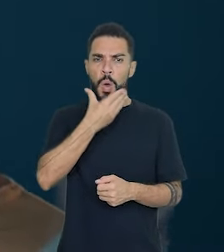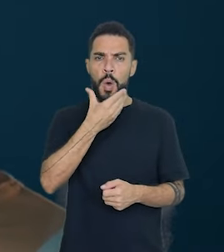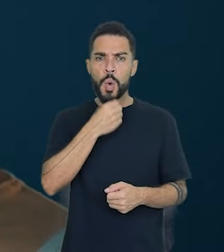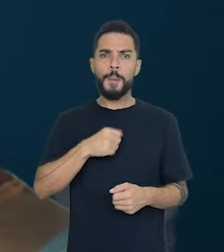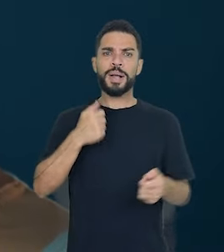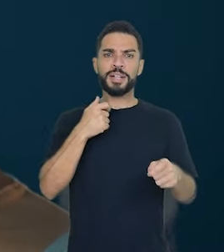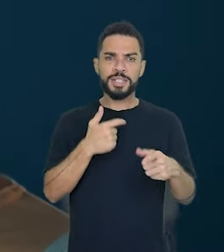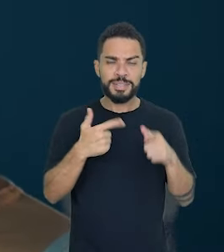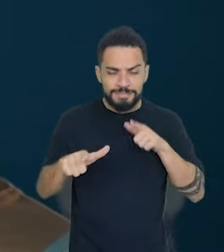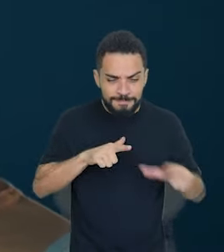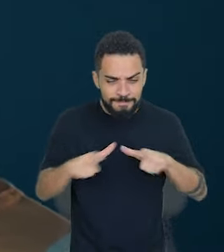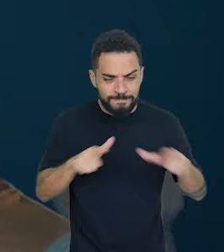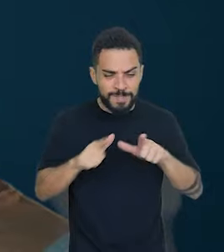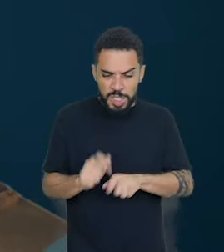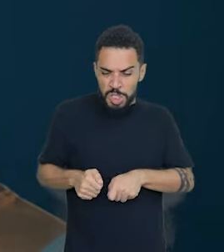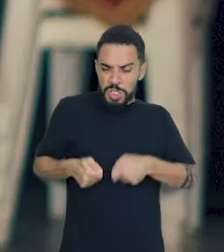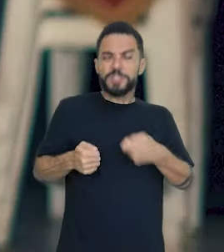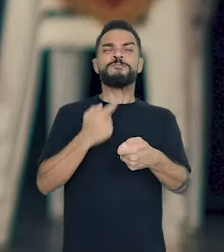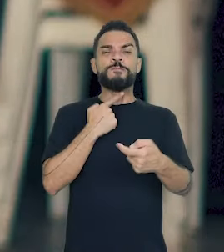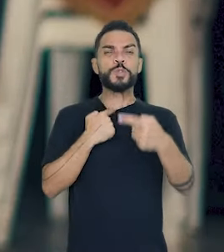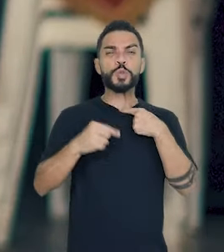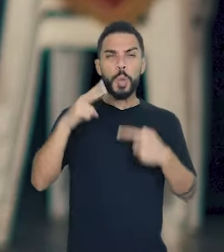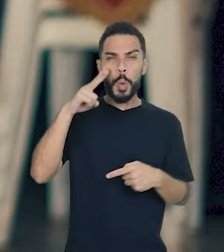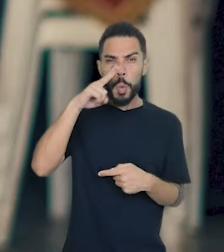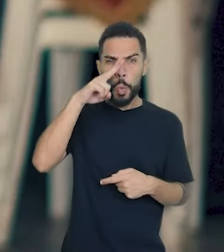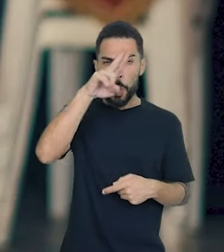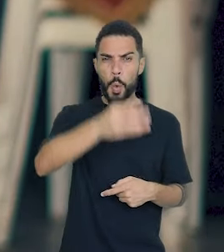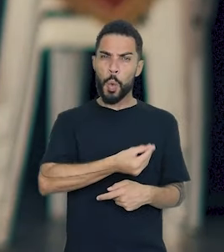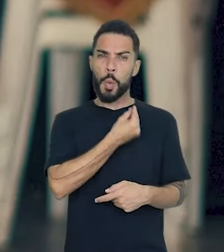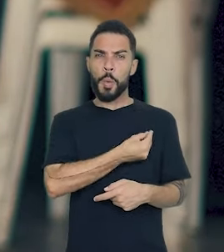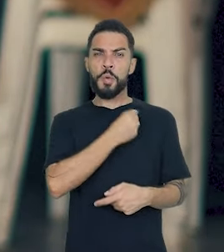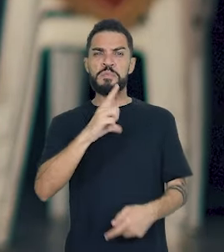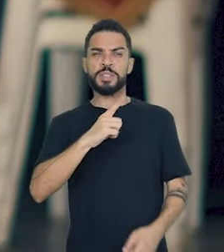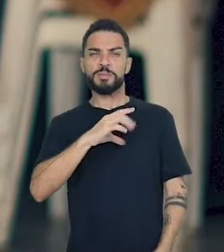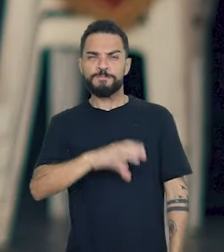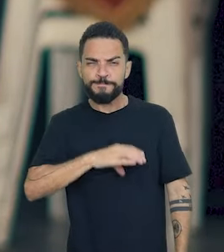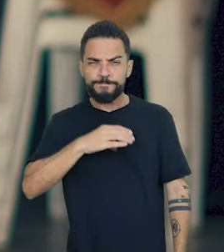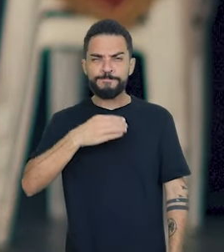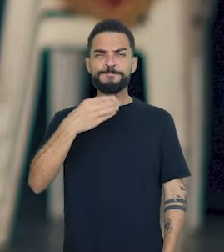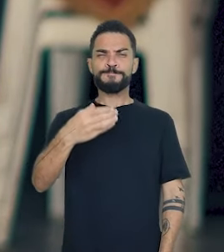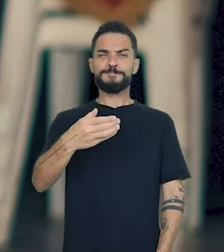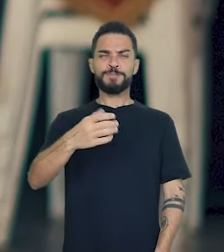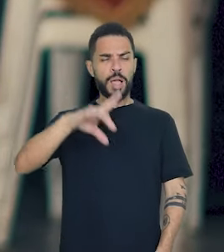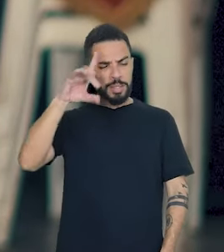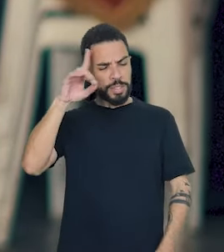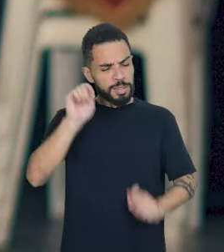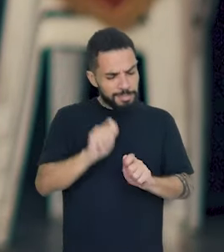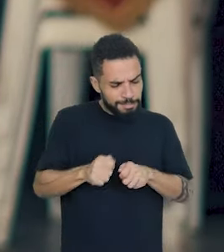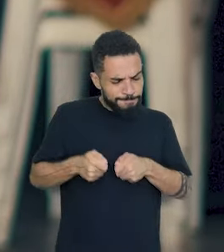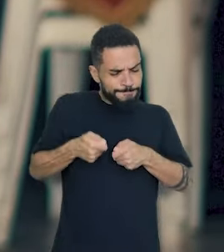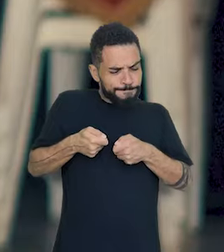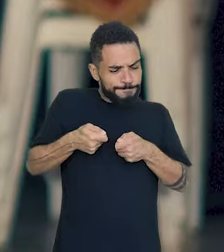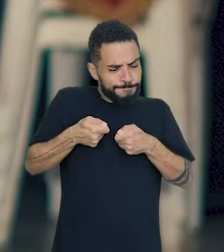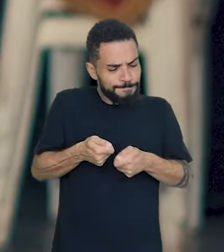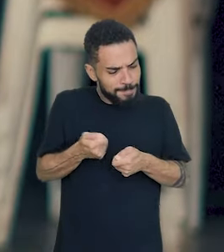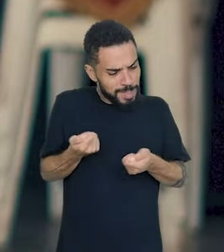é uma pessoa dedicada, é uma pessoa que tem seus objetivos, é uma pessoa